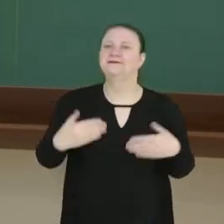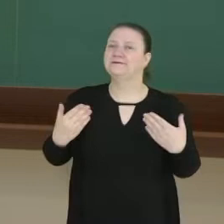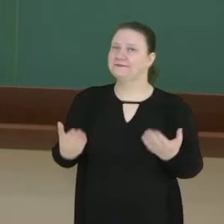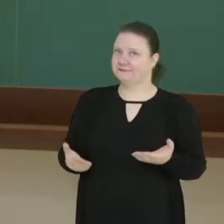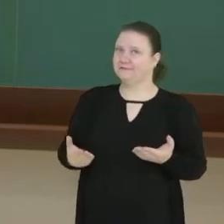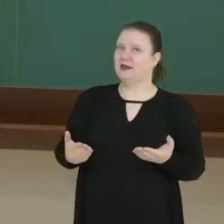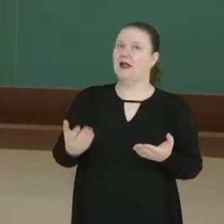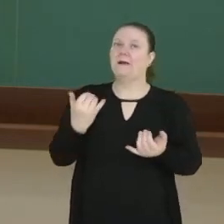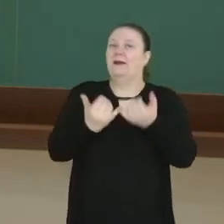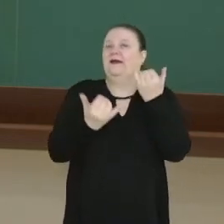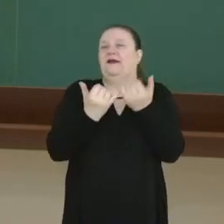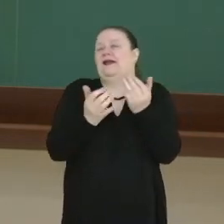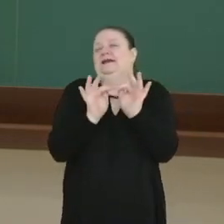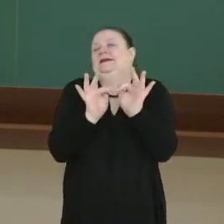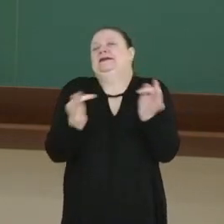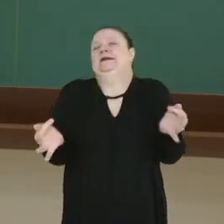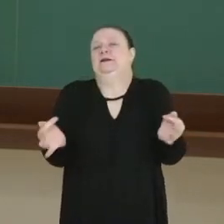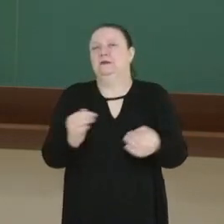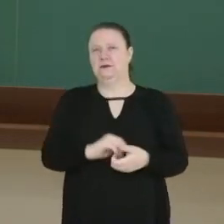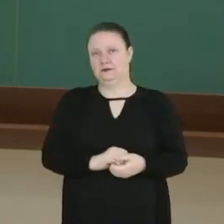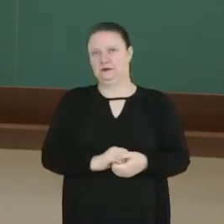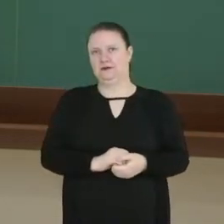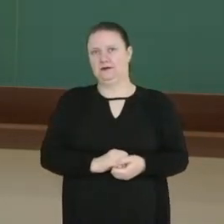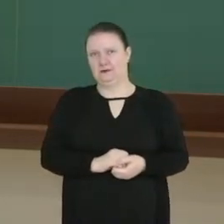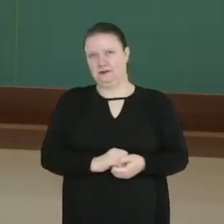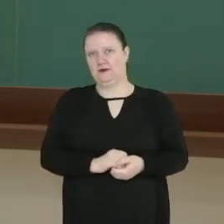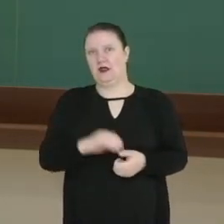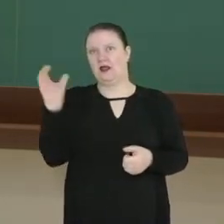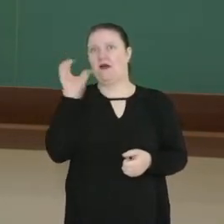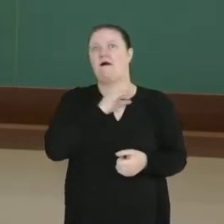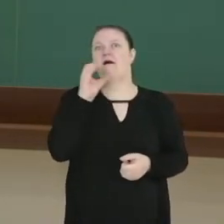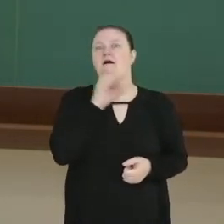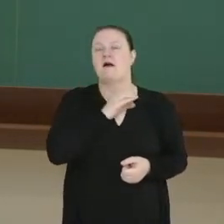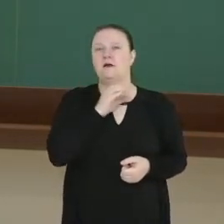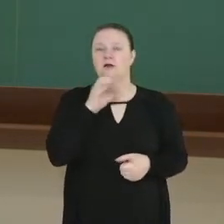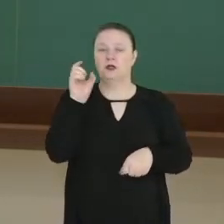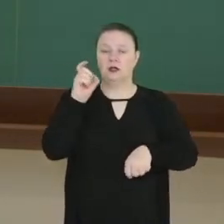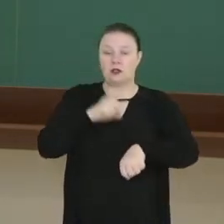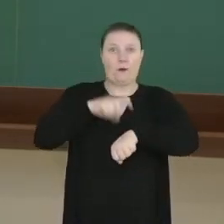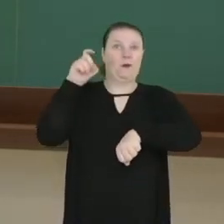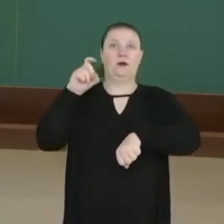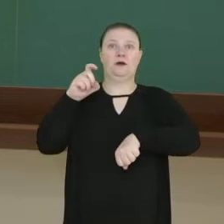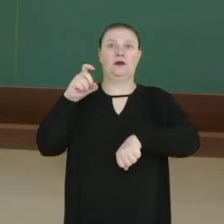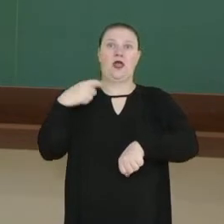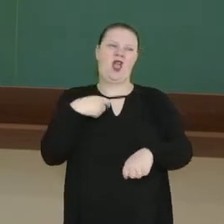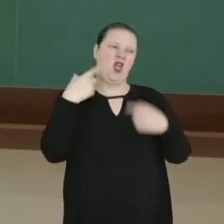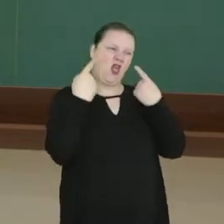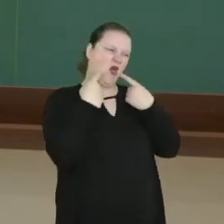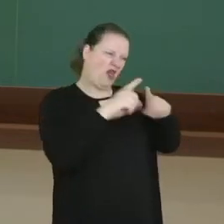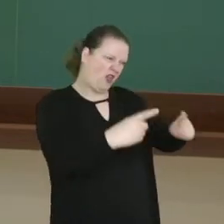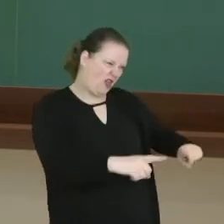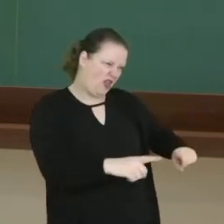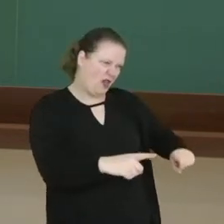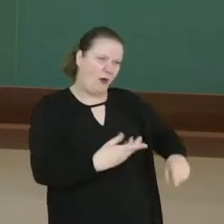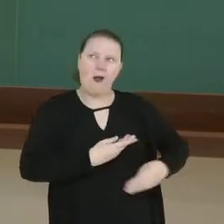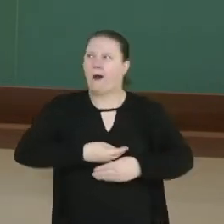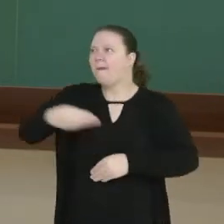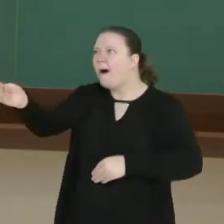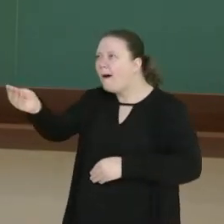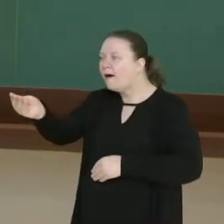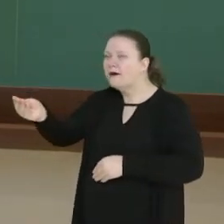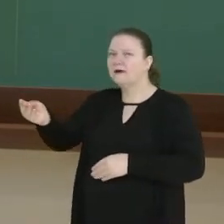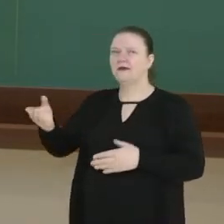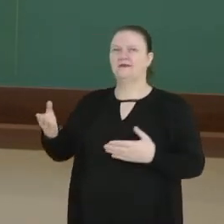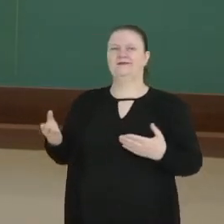tão simples e instantâneo, como nós dizemos, né? Então, no mesmo momento, eu reclamo e eu já recebo aquele produto